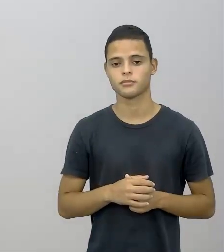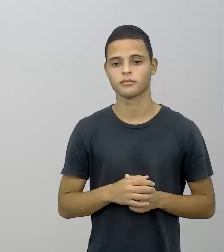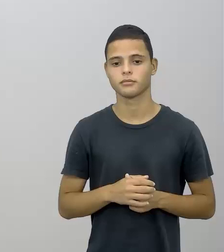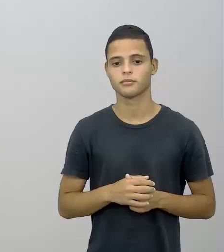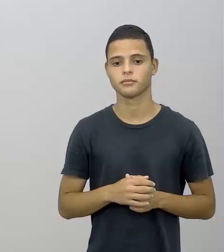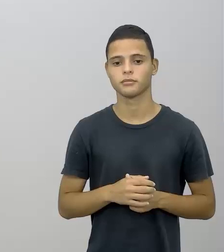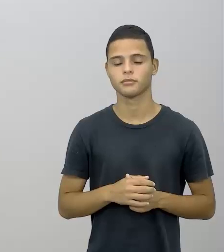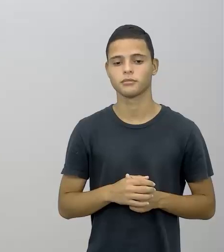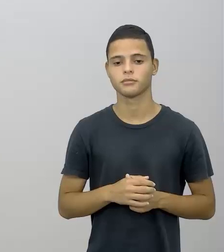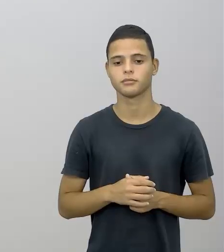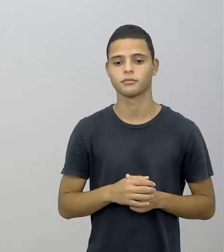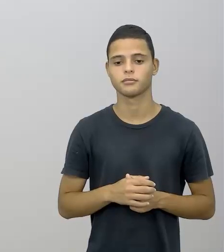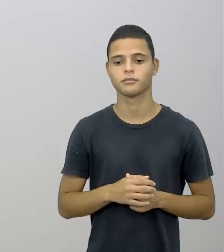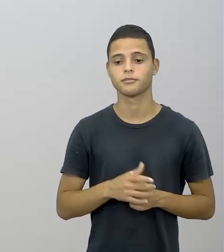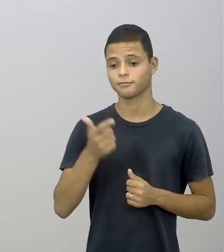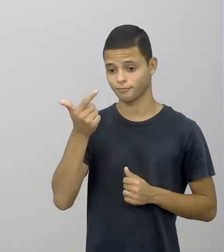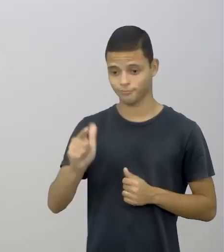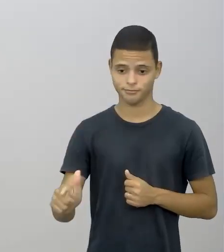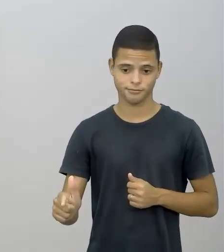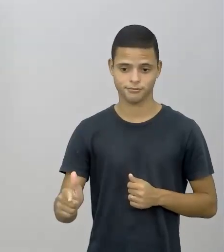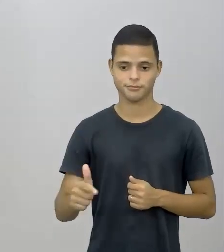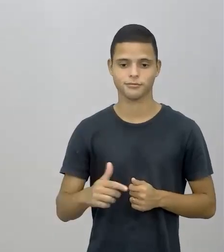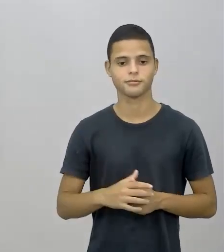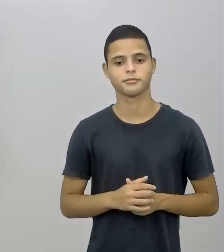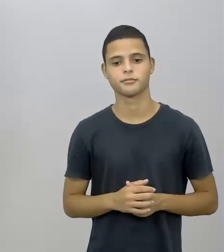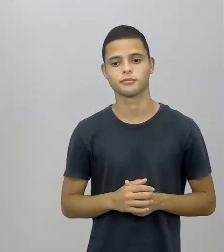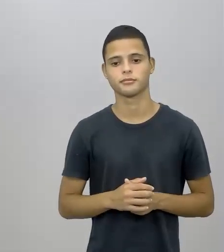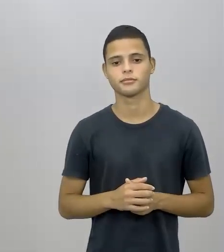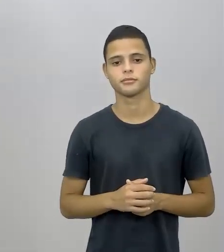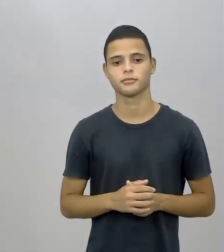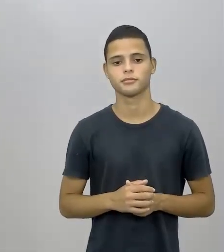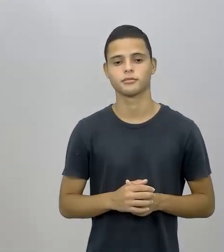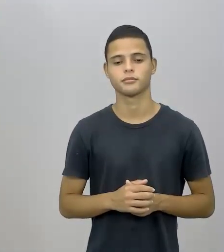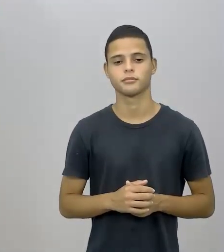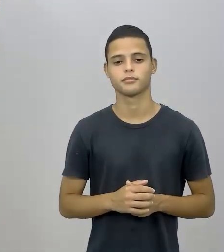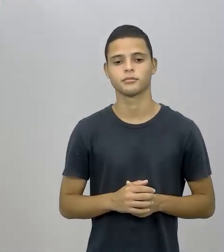Lá. Já. Já.